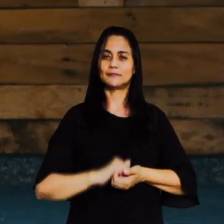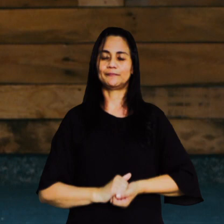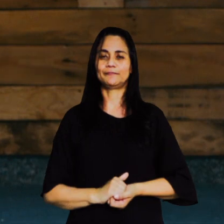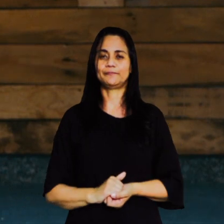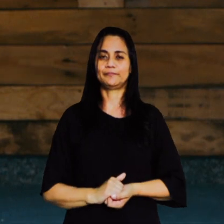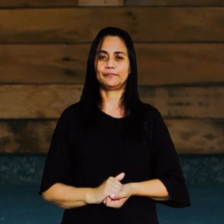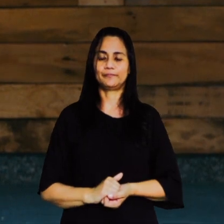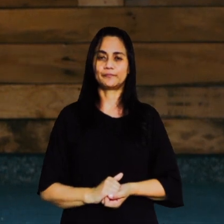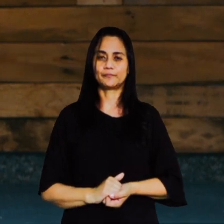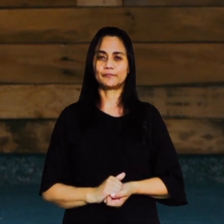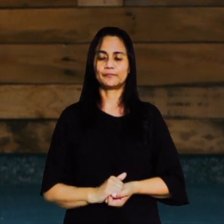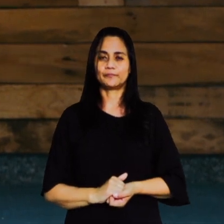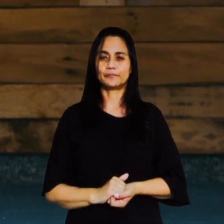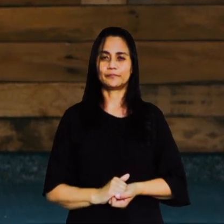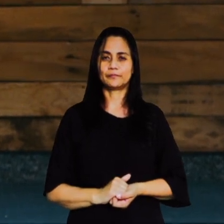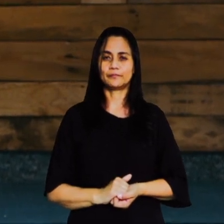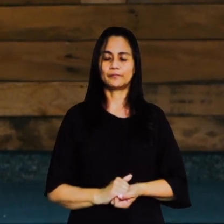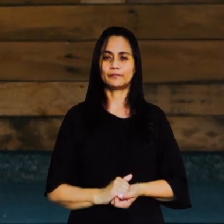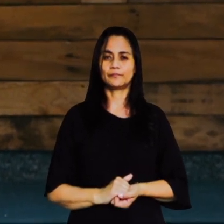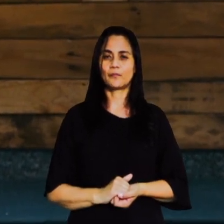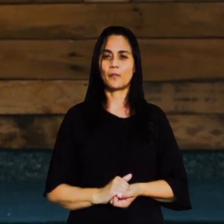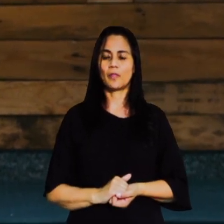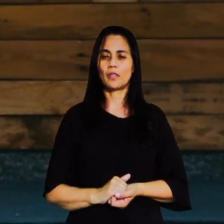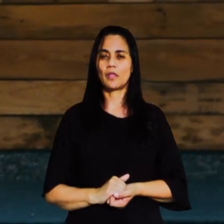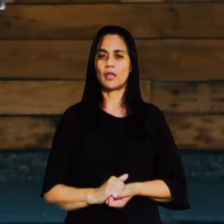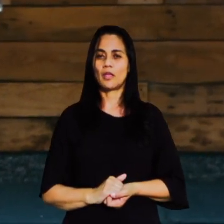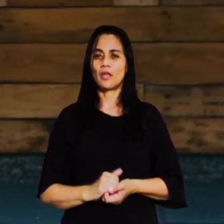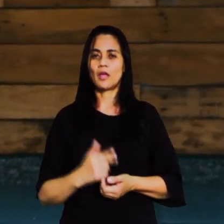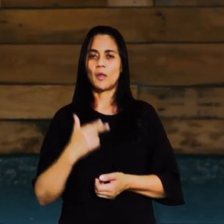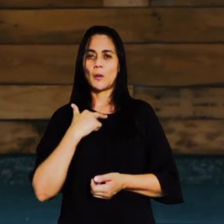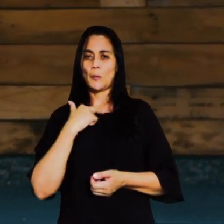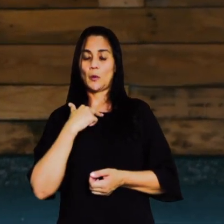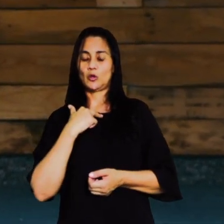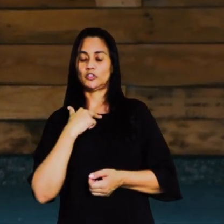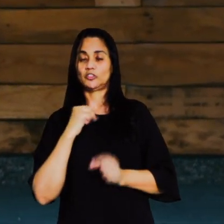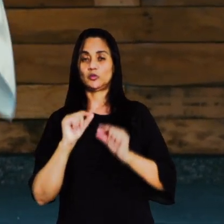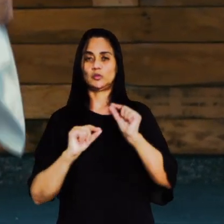25. Não deixando